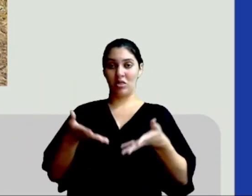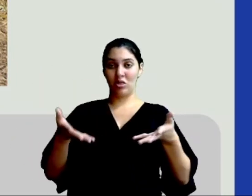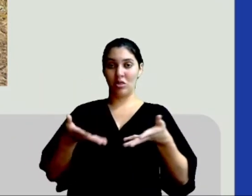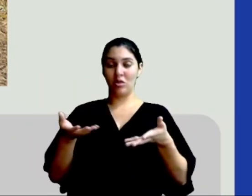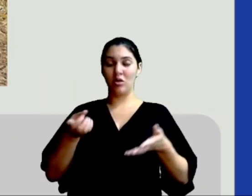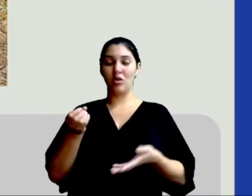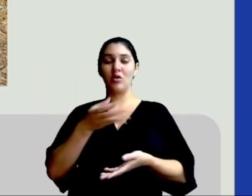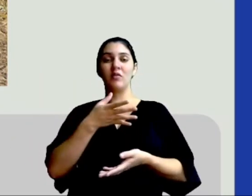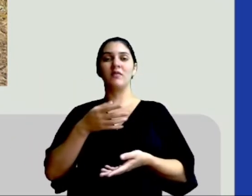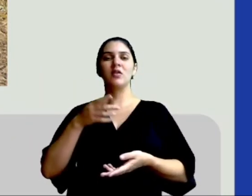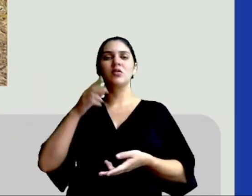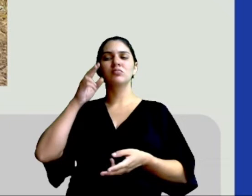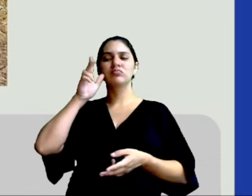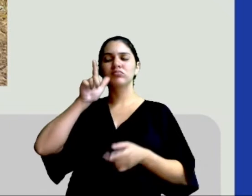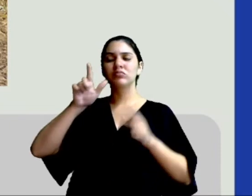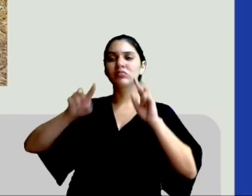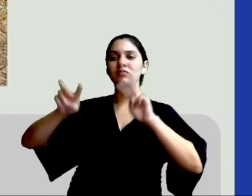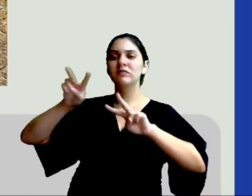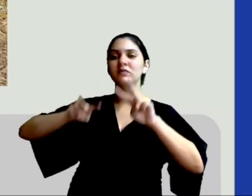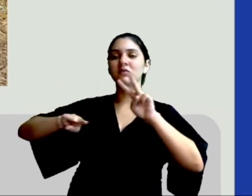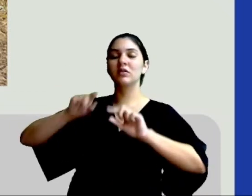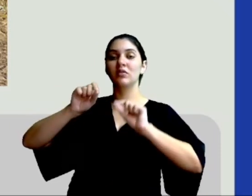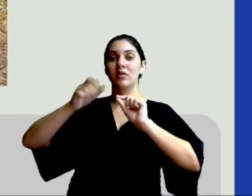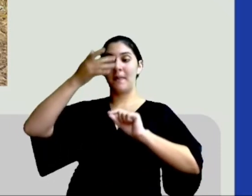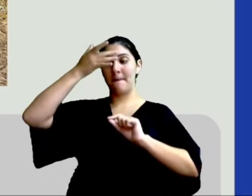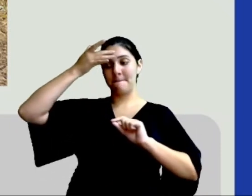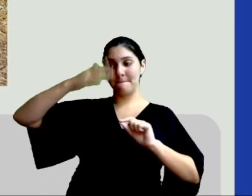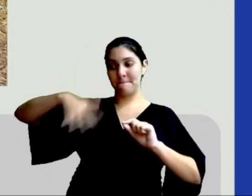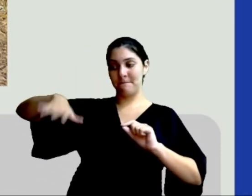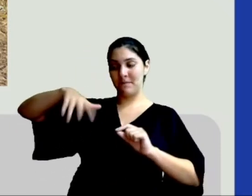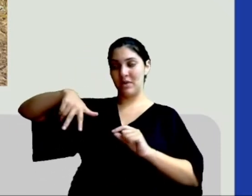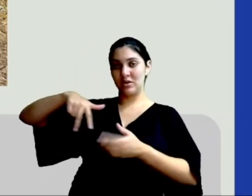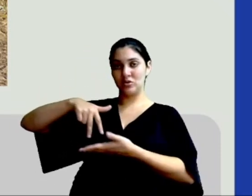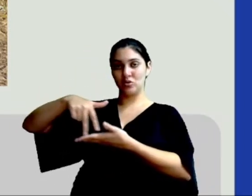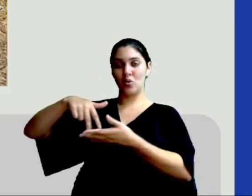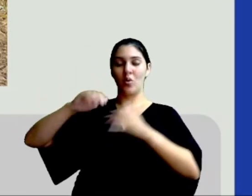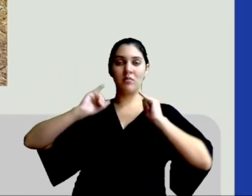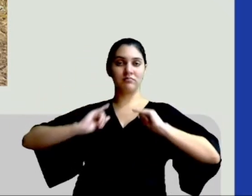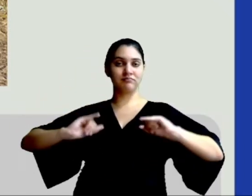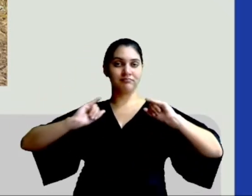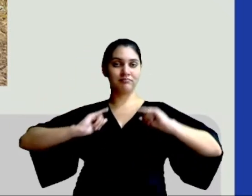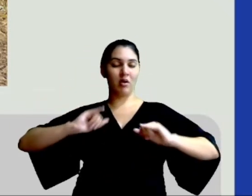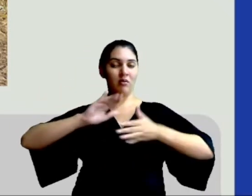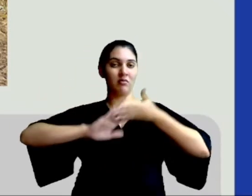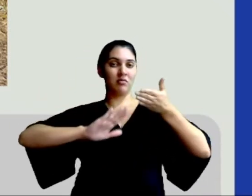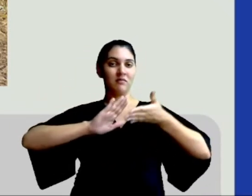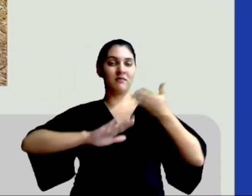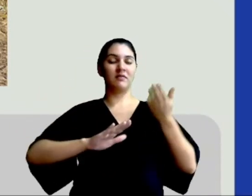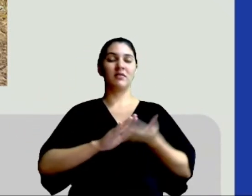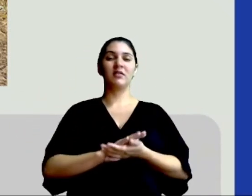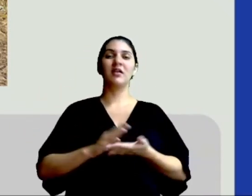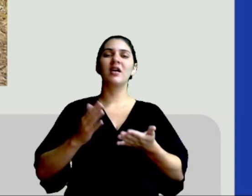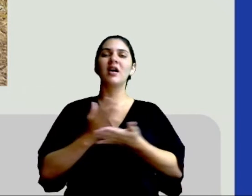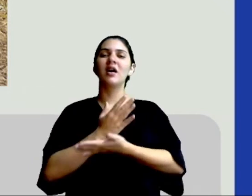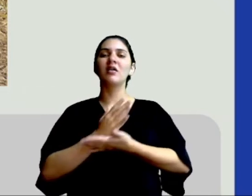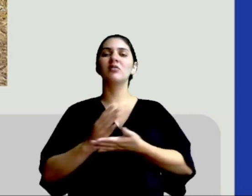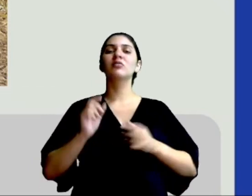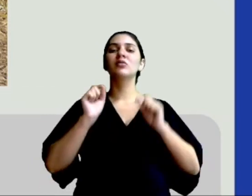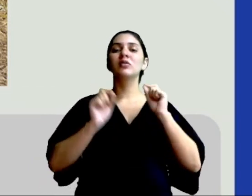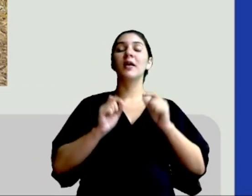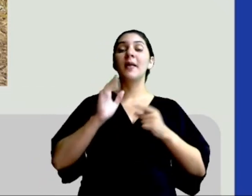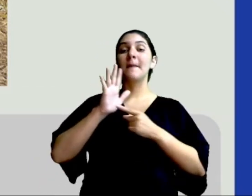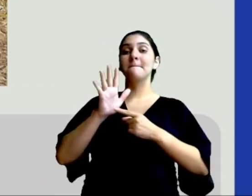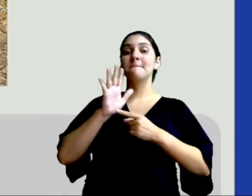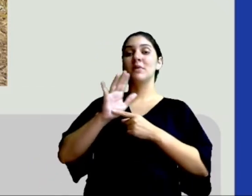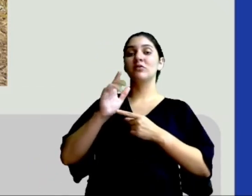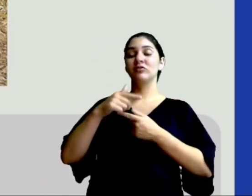observar pessoas que estão com malas de viagem, com algo que nos indica